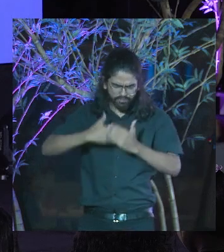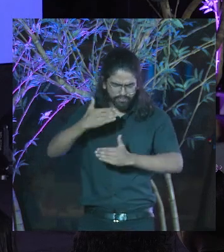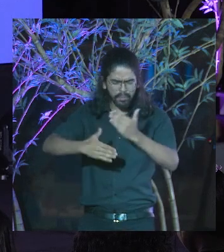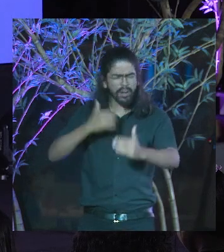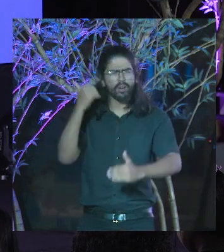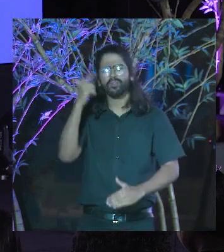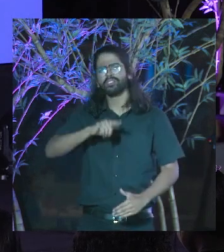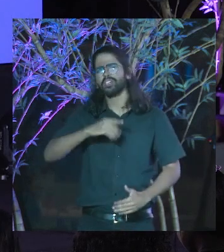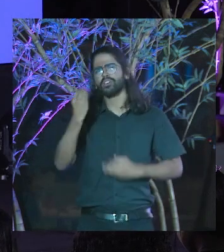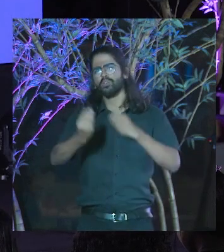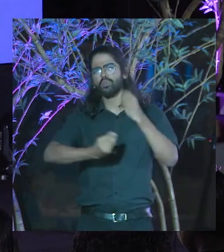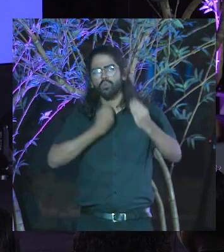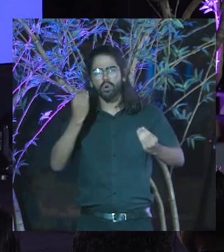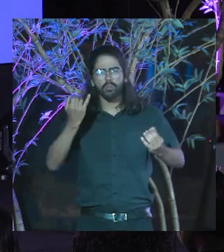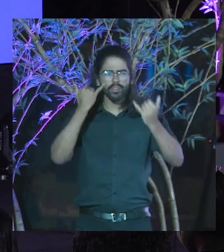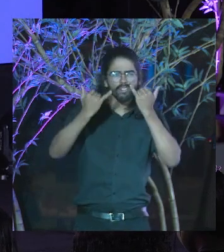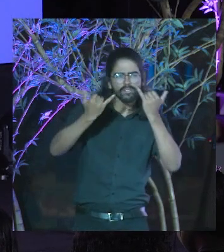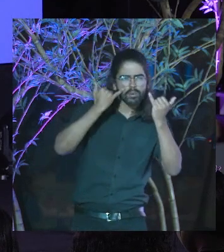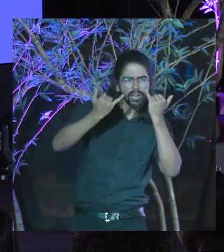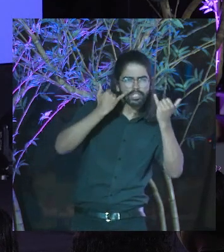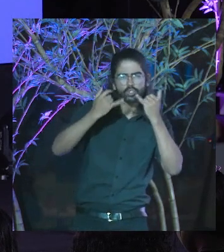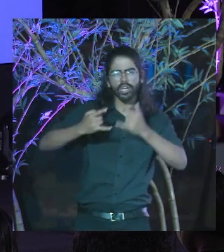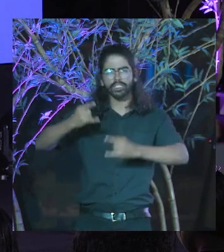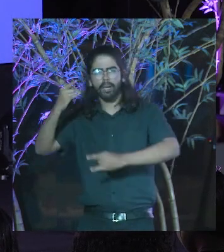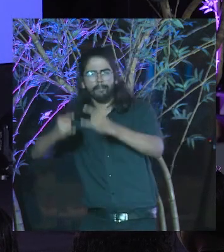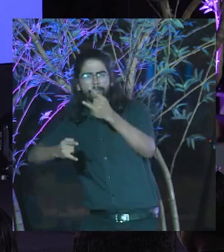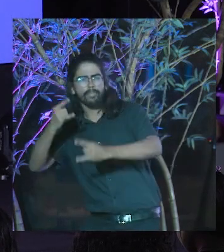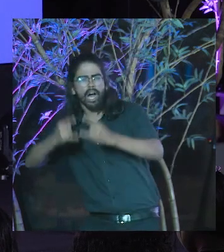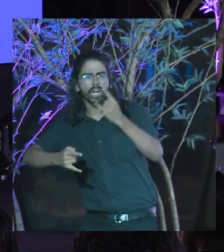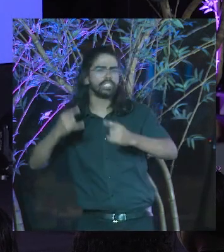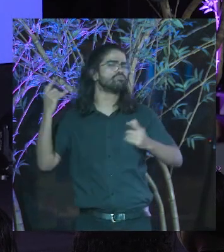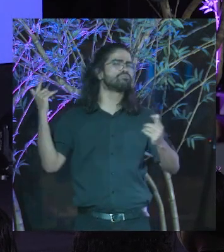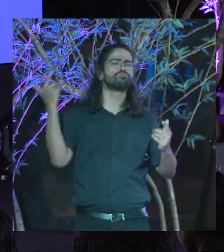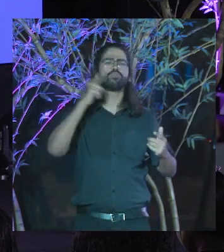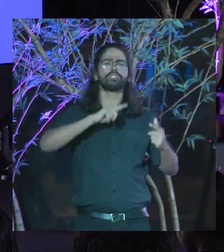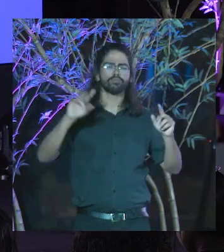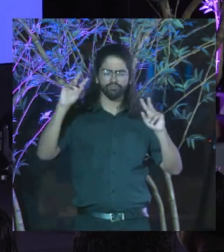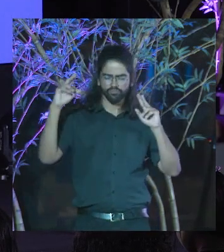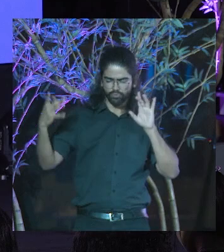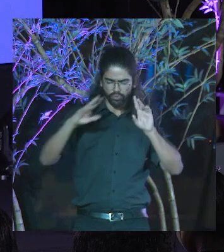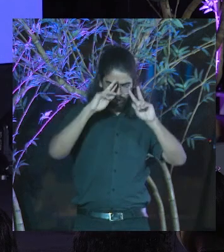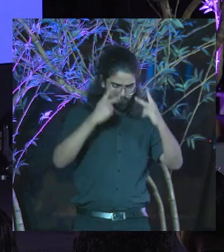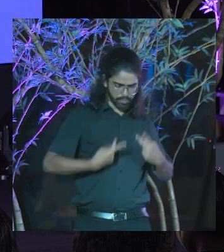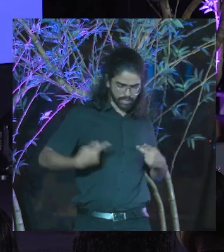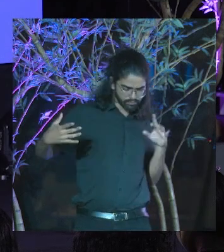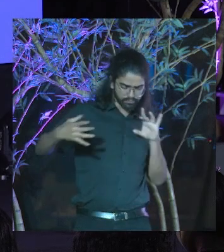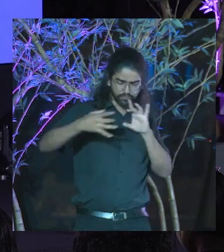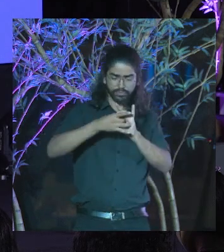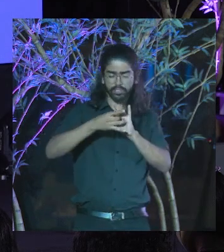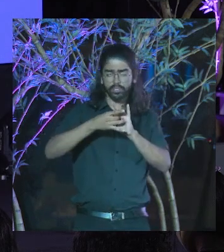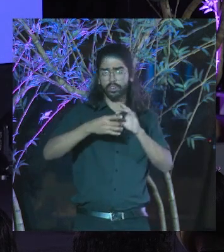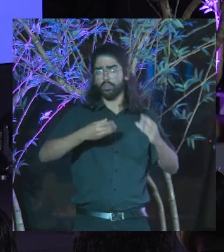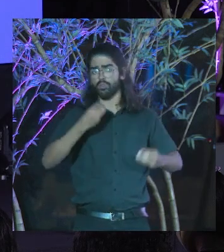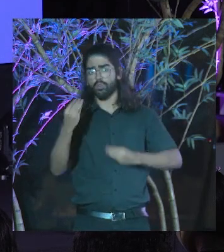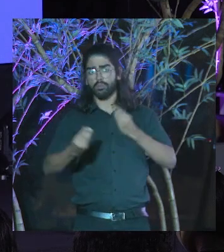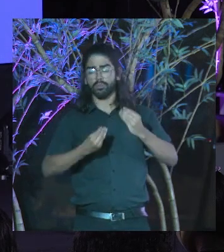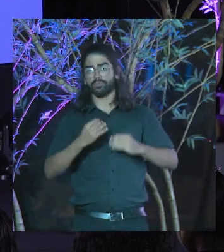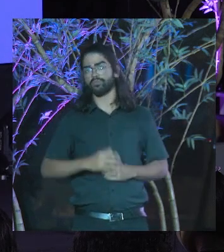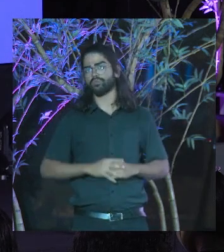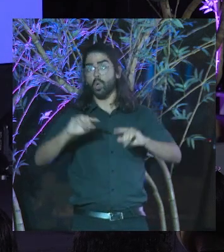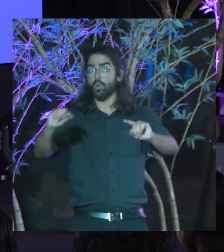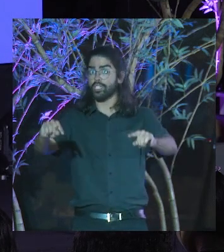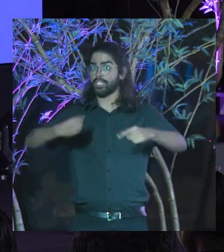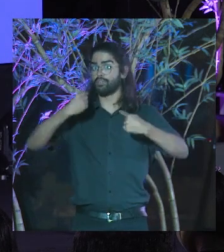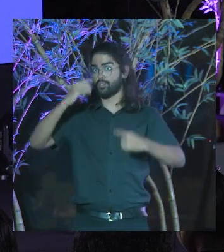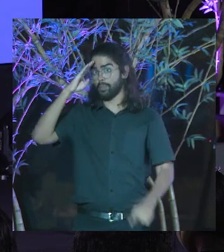os dados, as máquinas, com os humanos no dia a dia. A principal dificuldade, tá, apontado